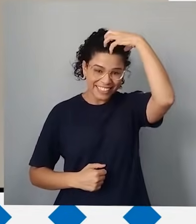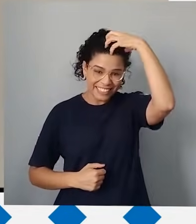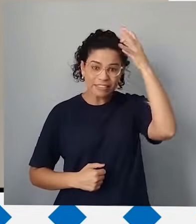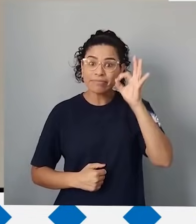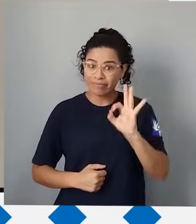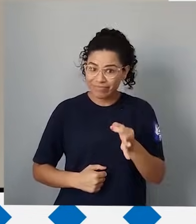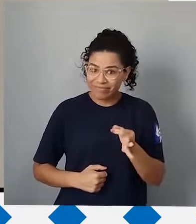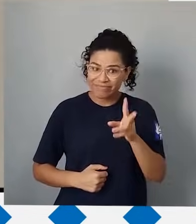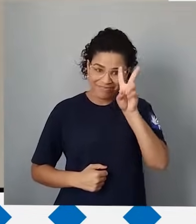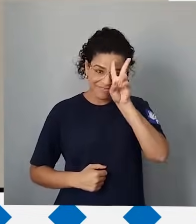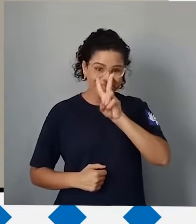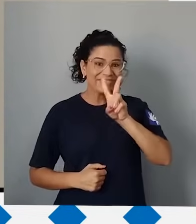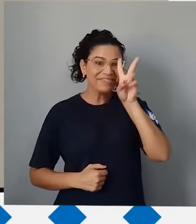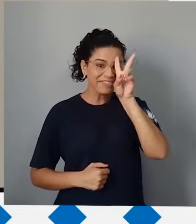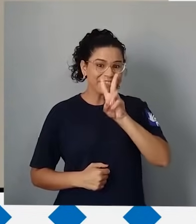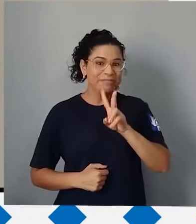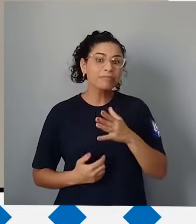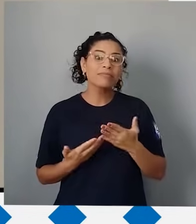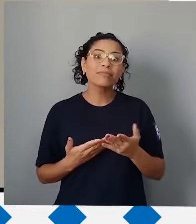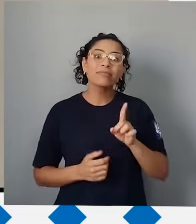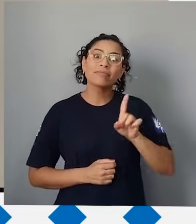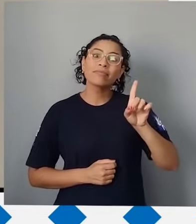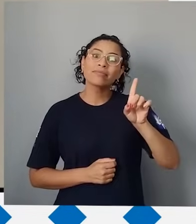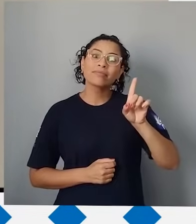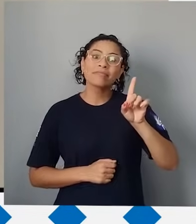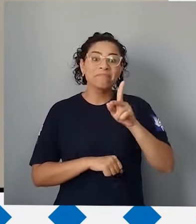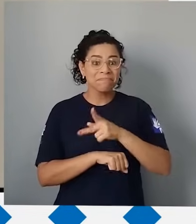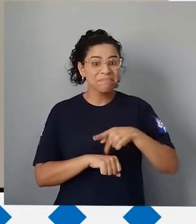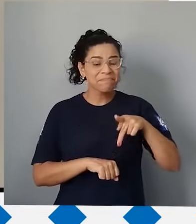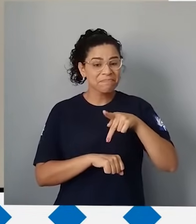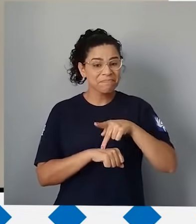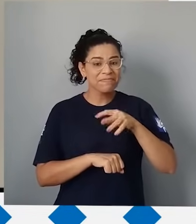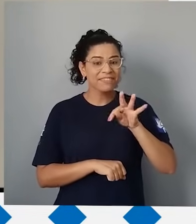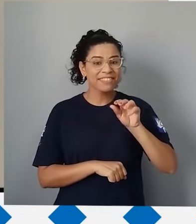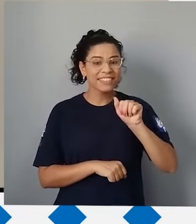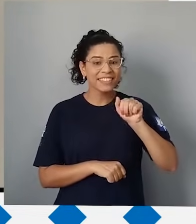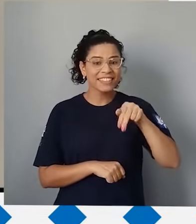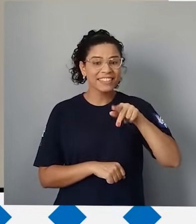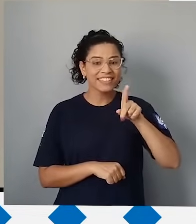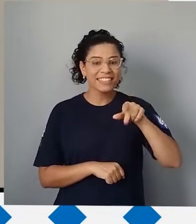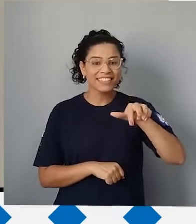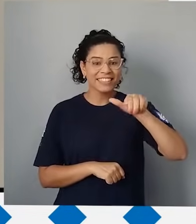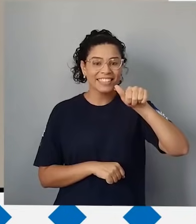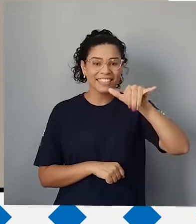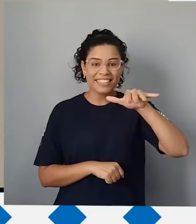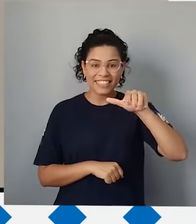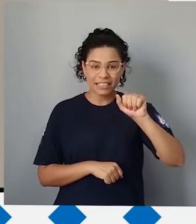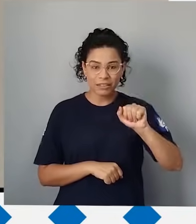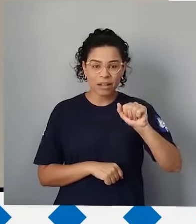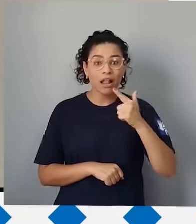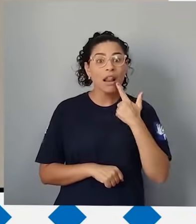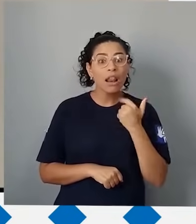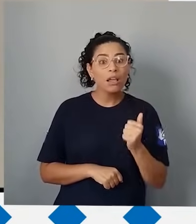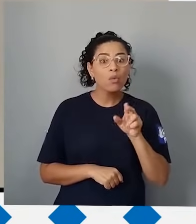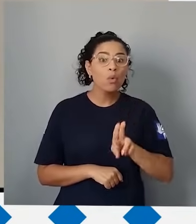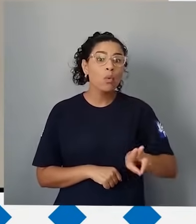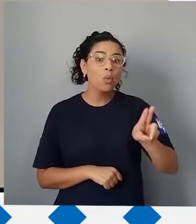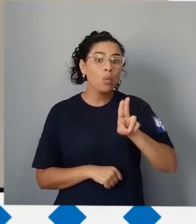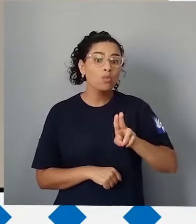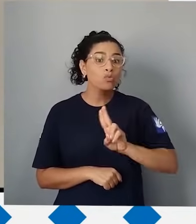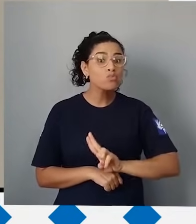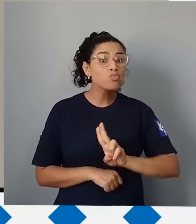Pois é. E lá nesse país, Tanzânia, eles falam um idioma, uma língua, né?